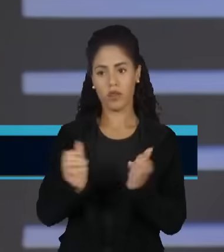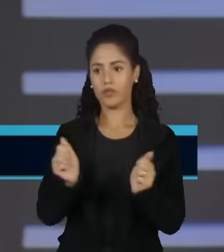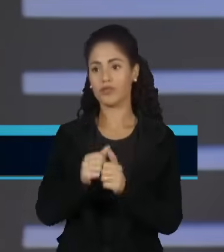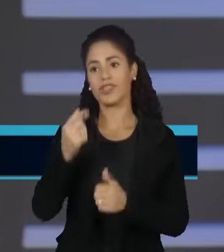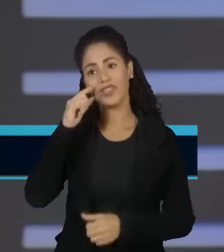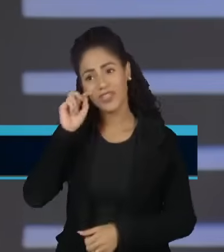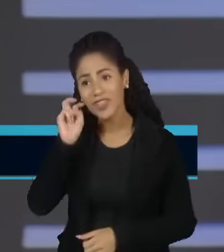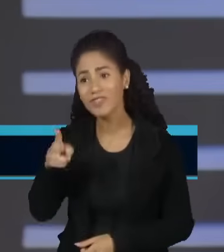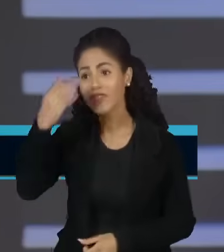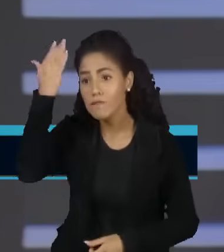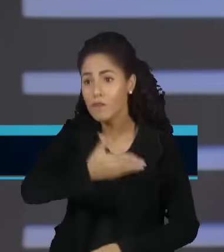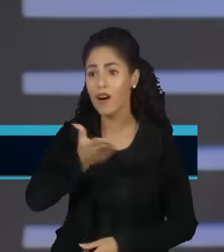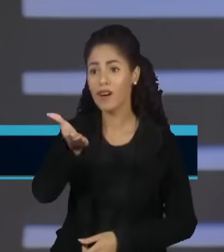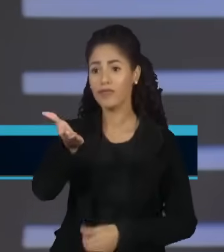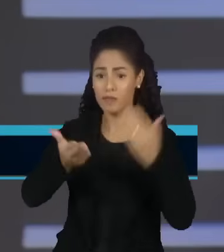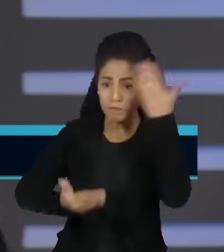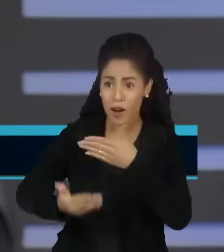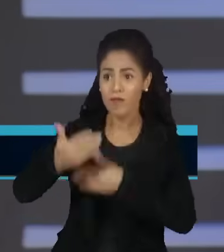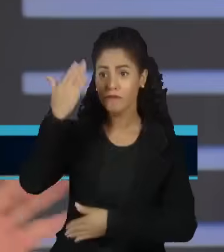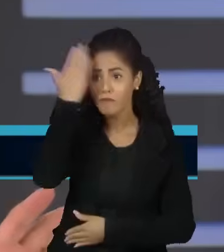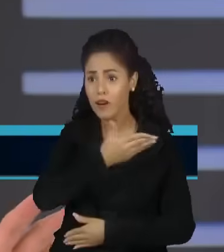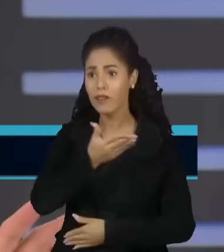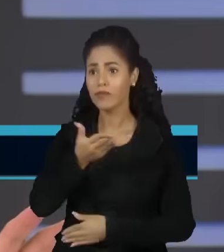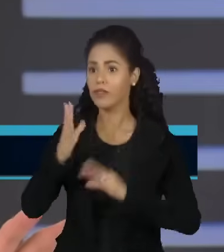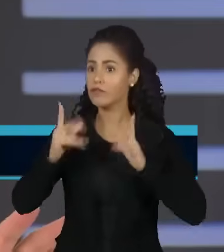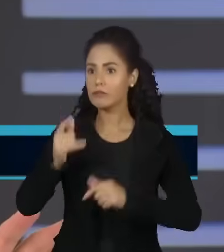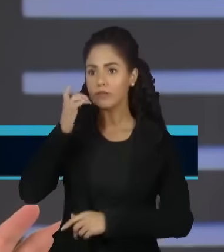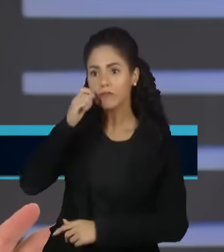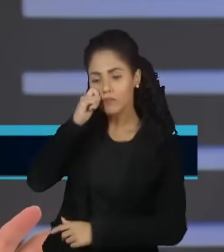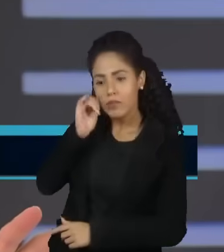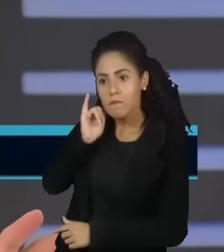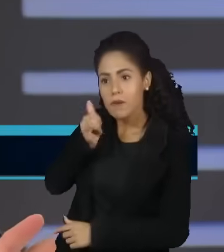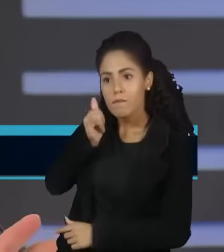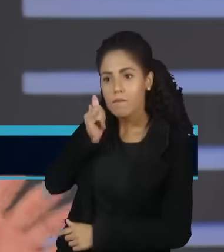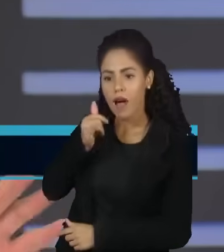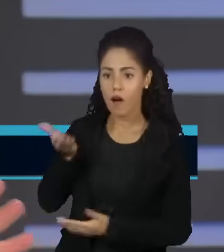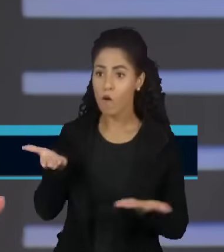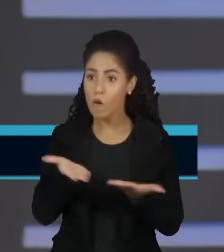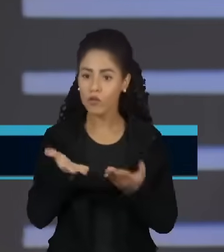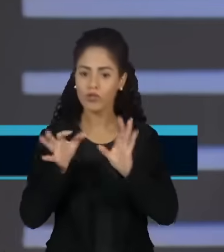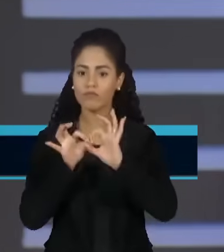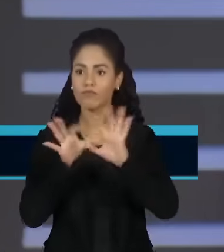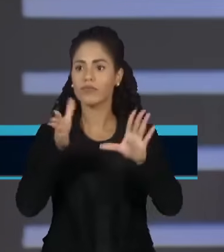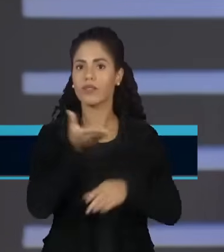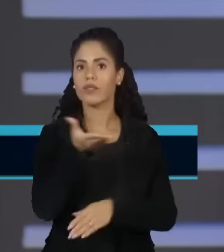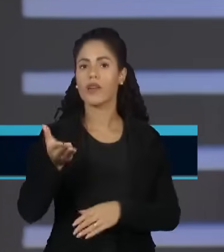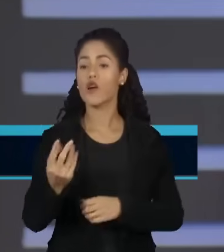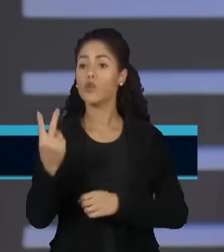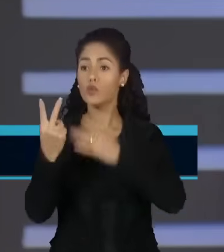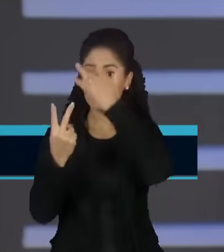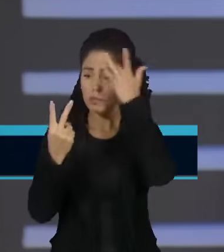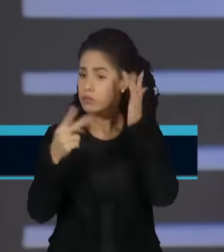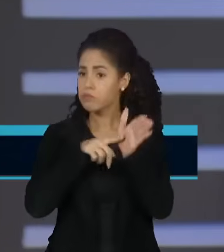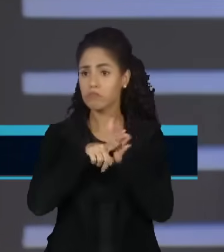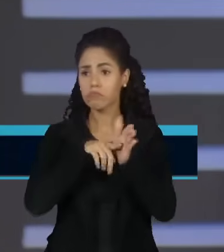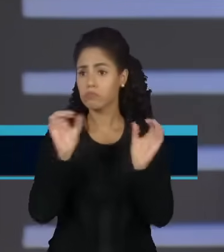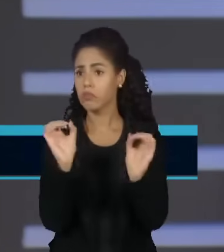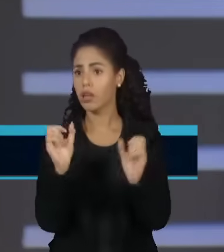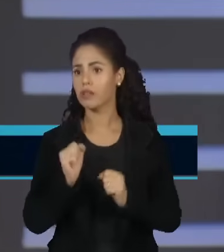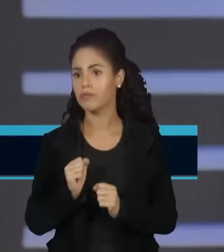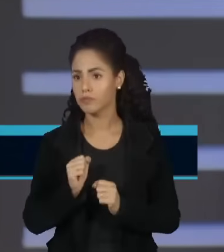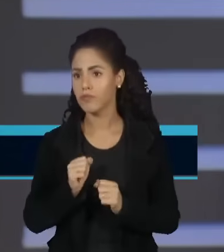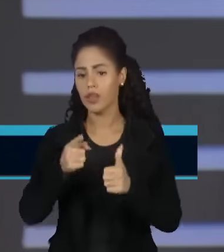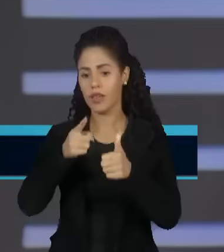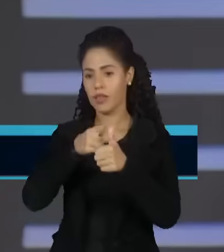Até porque os dois principais depoimentos de todos aqueles que foram liberados hoje são de duas pessoas que não são investigadas pelo caso, que é